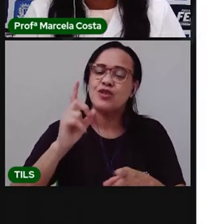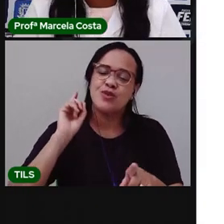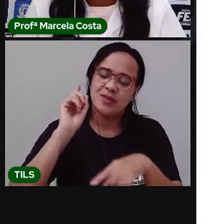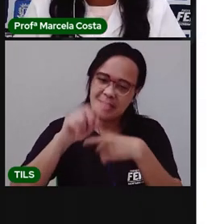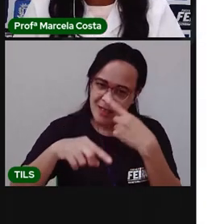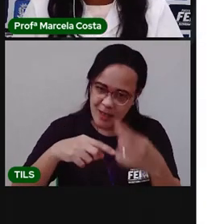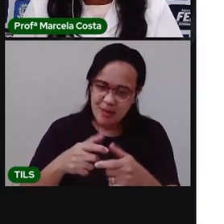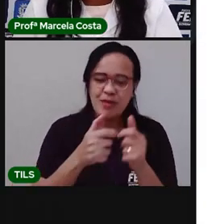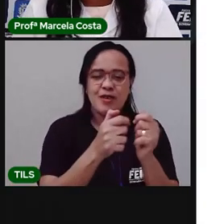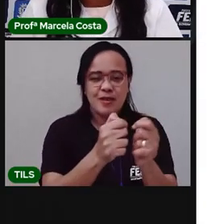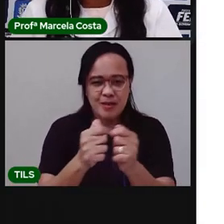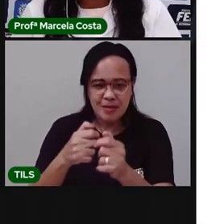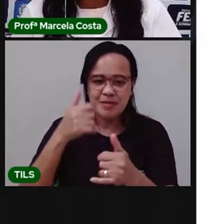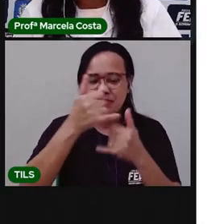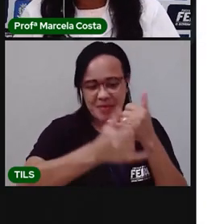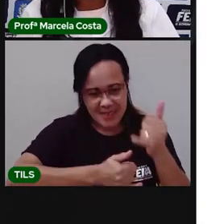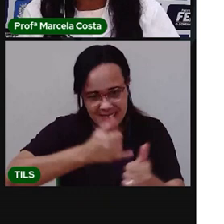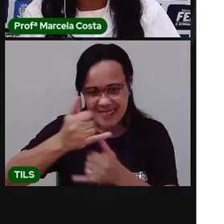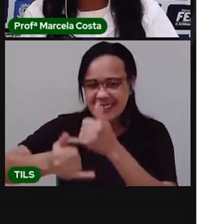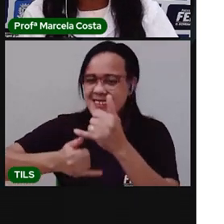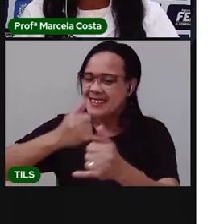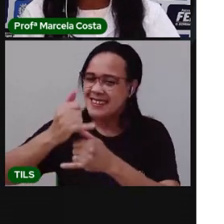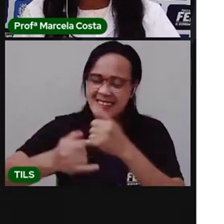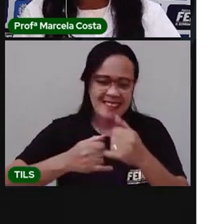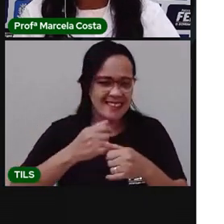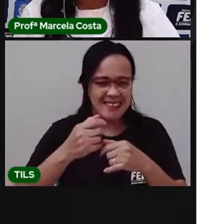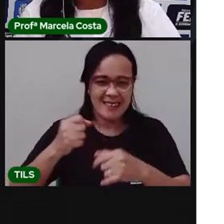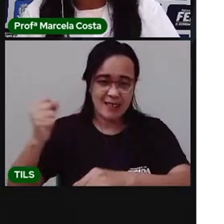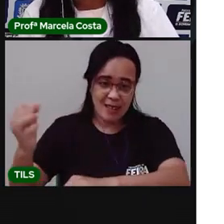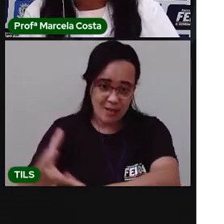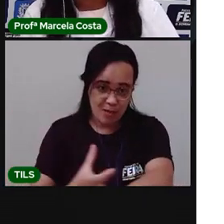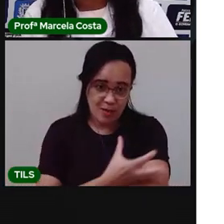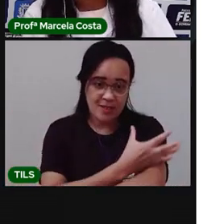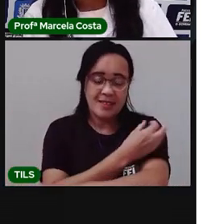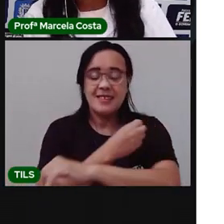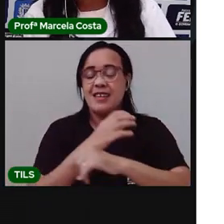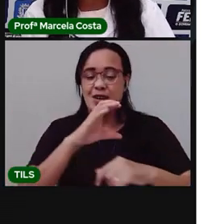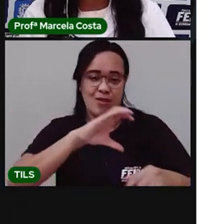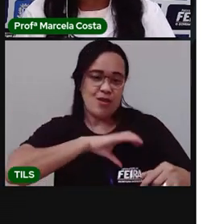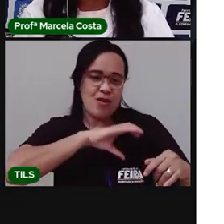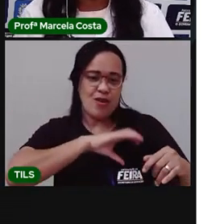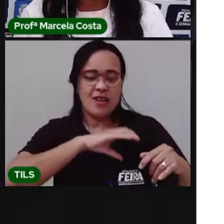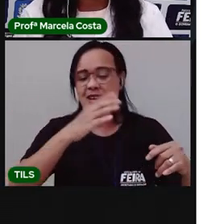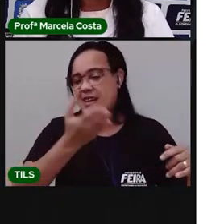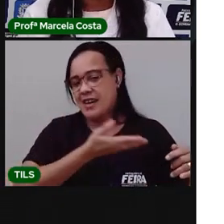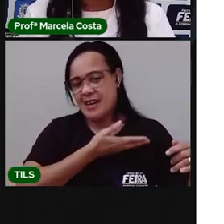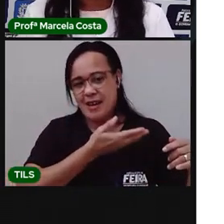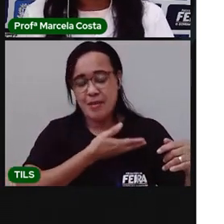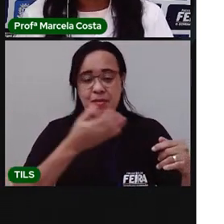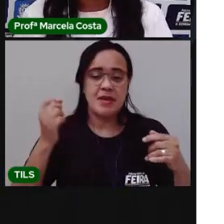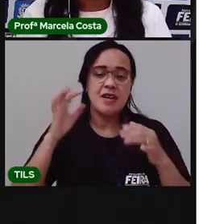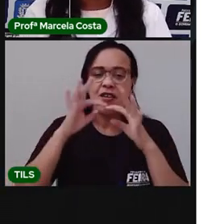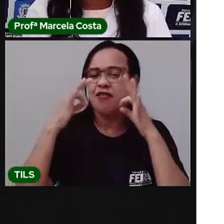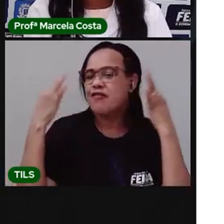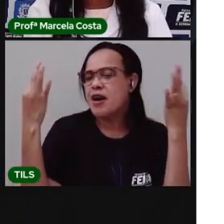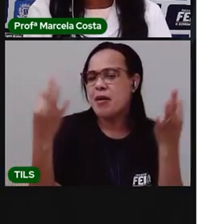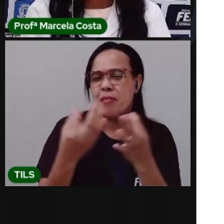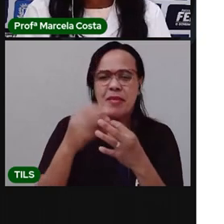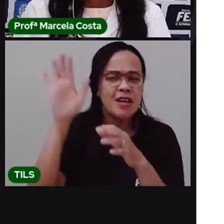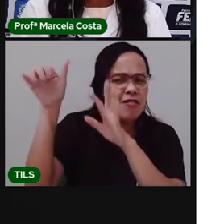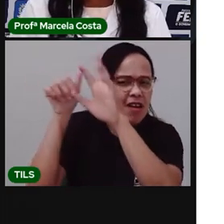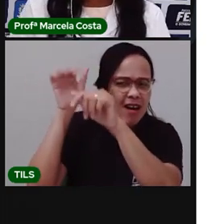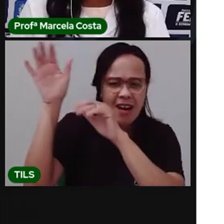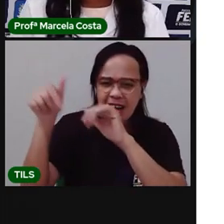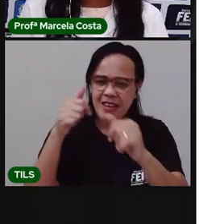momento, jogando, brincando do jogo das emoções, com os seus coleguinhas, com os seus familiares. Chama todo mundo para brincar com